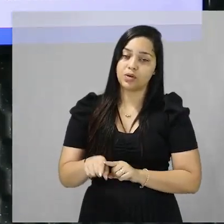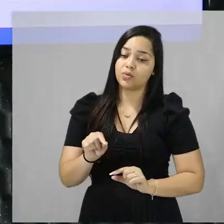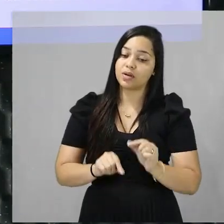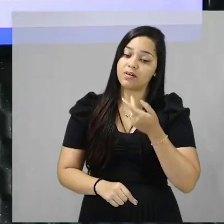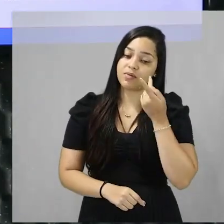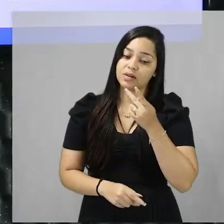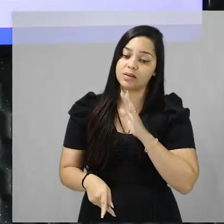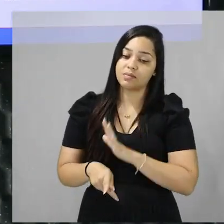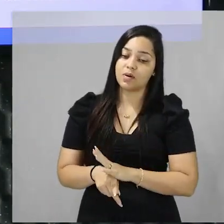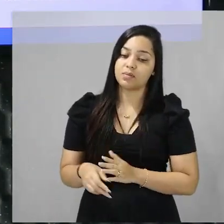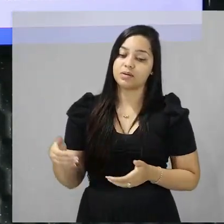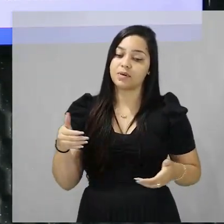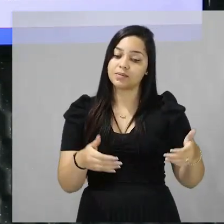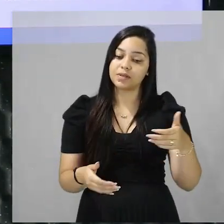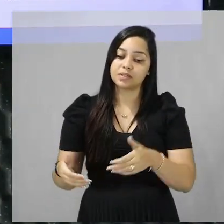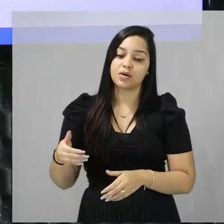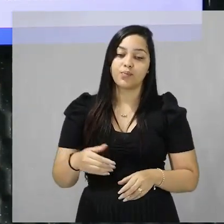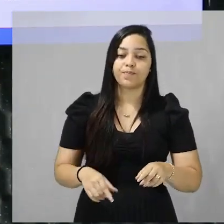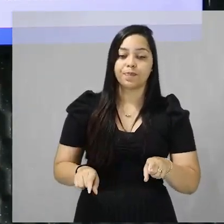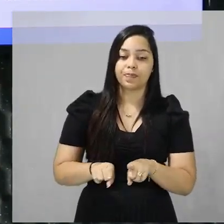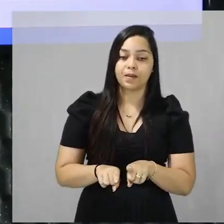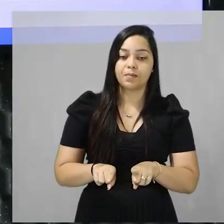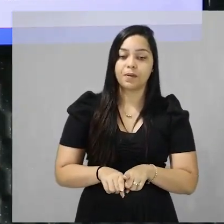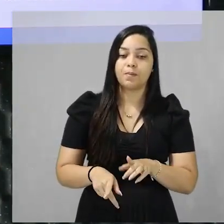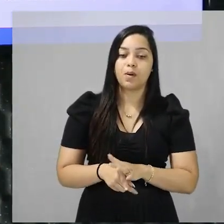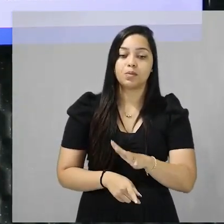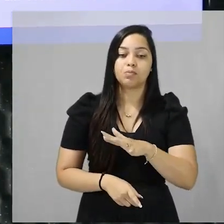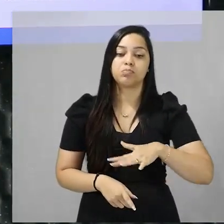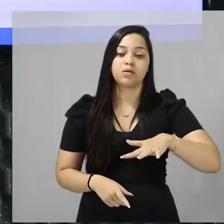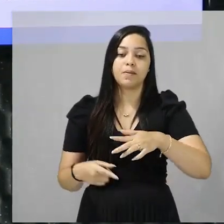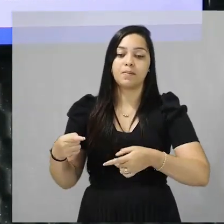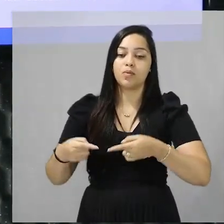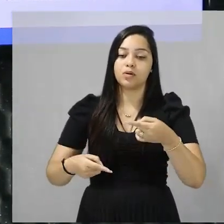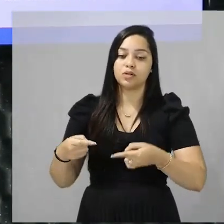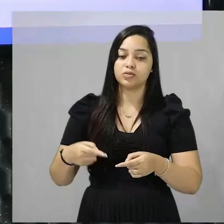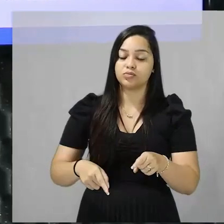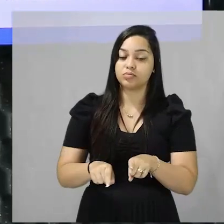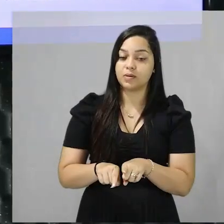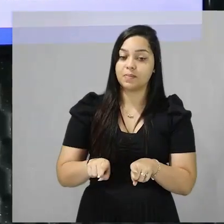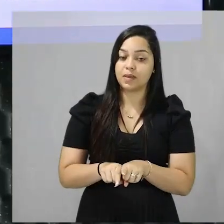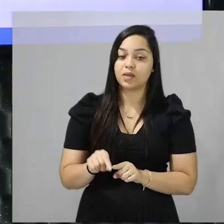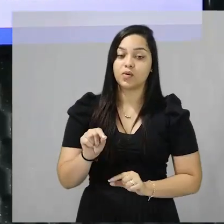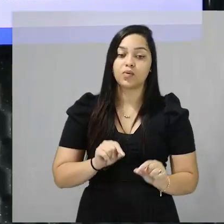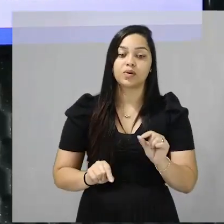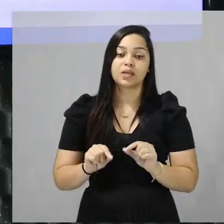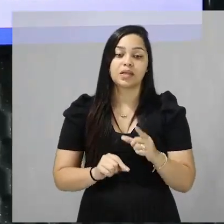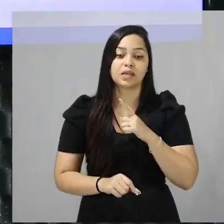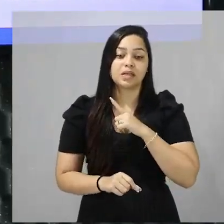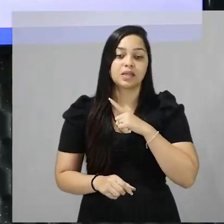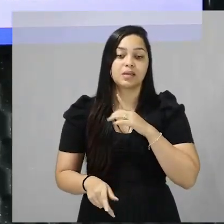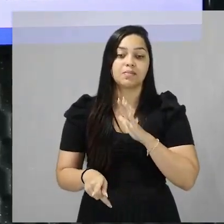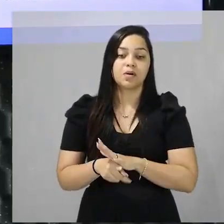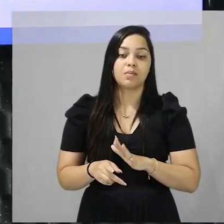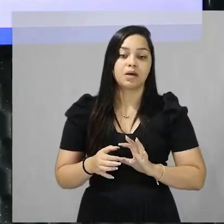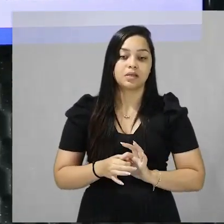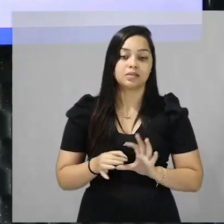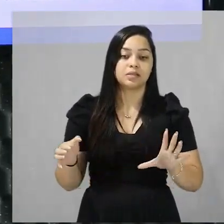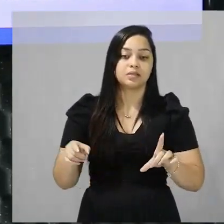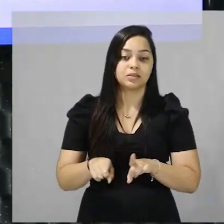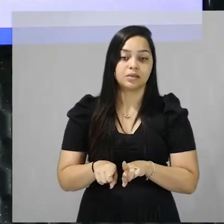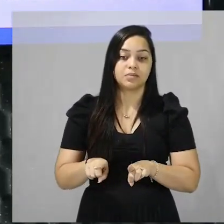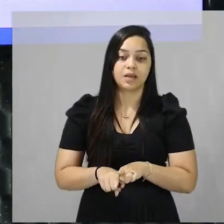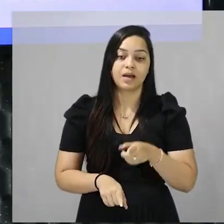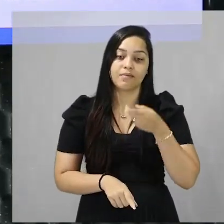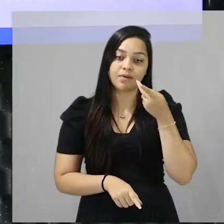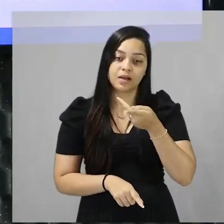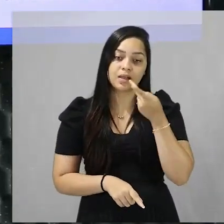desta participação, ele está falando desse cenário político participável, ele está trazendo para a gente esse acesso pleno à